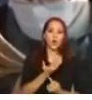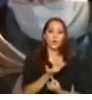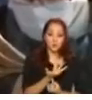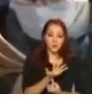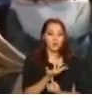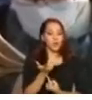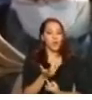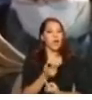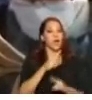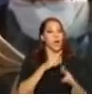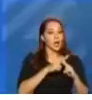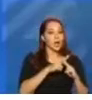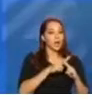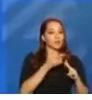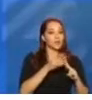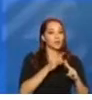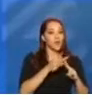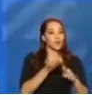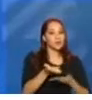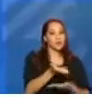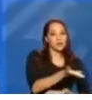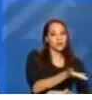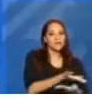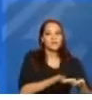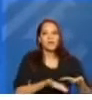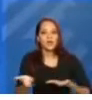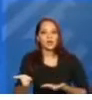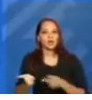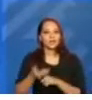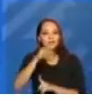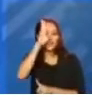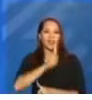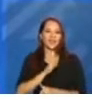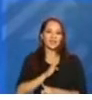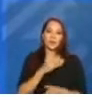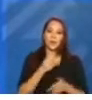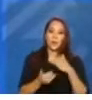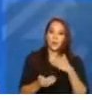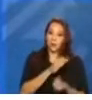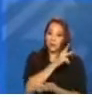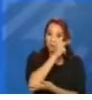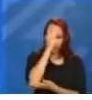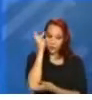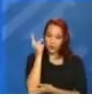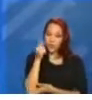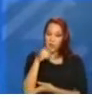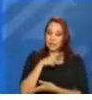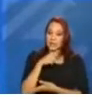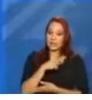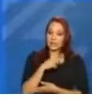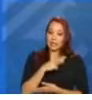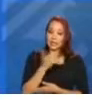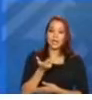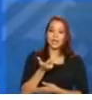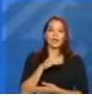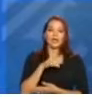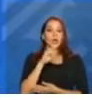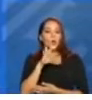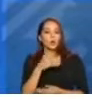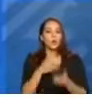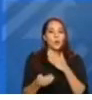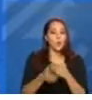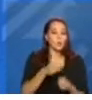fará uma transferência de graça. Então, qualquer pessoa que tenha conta em qualquer